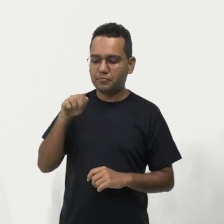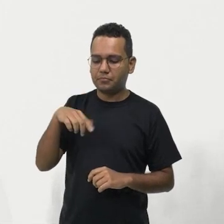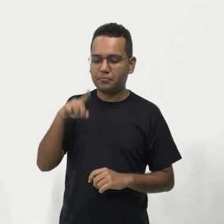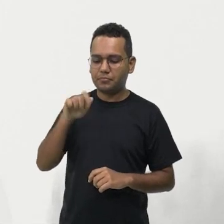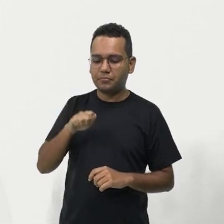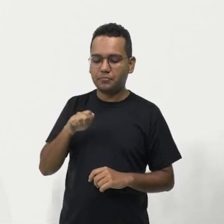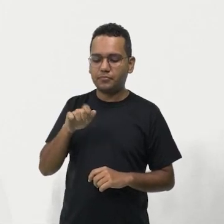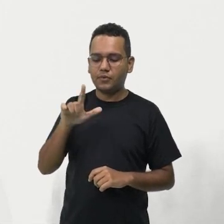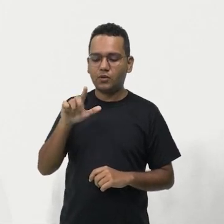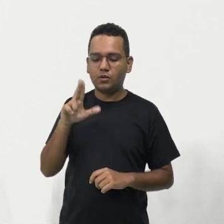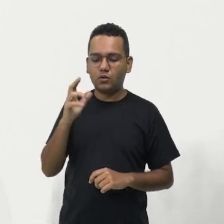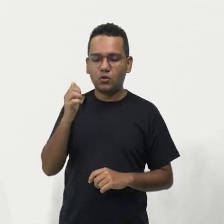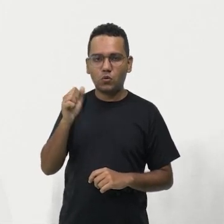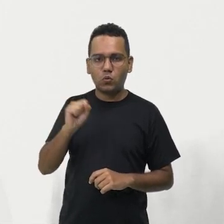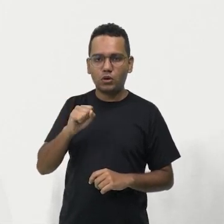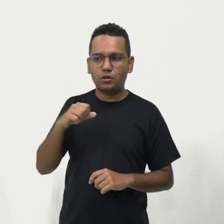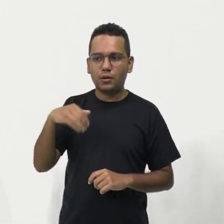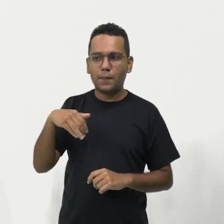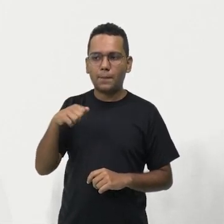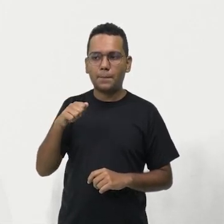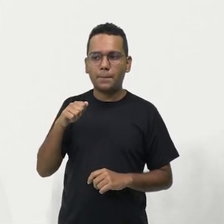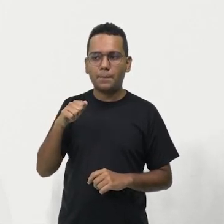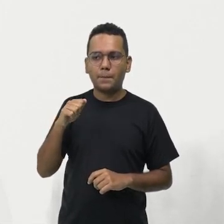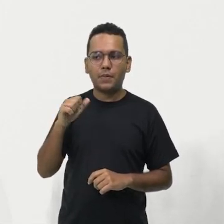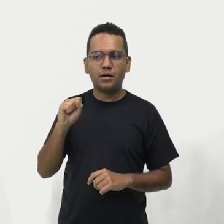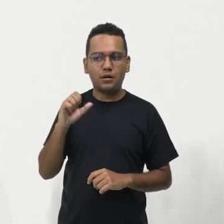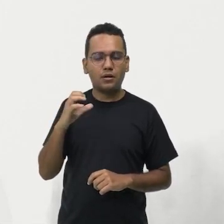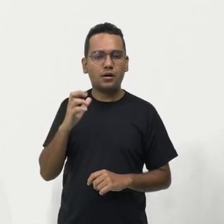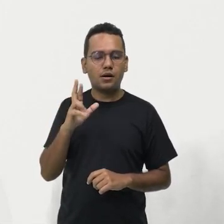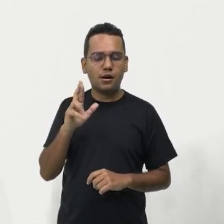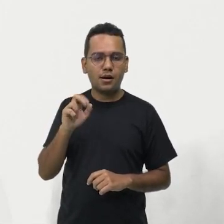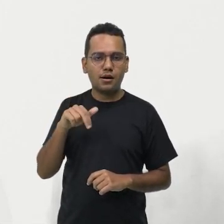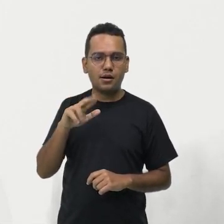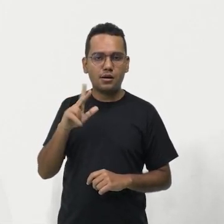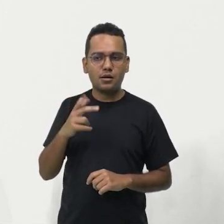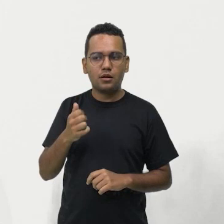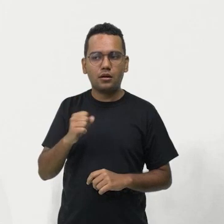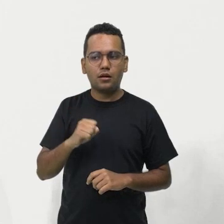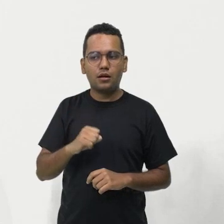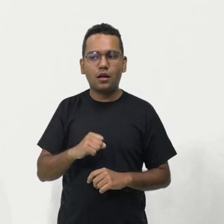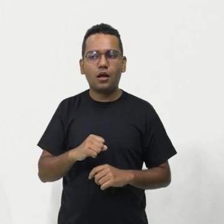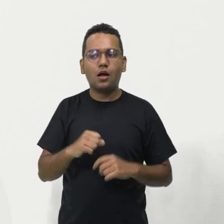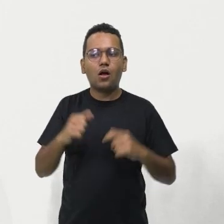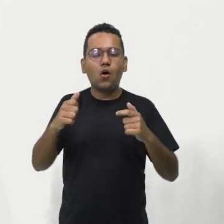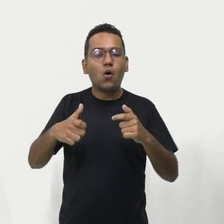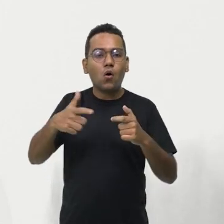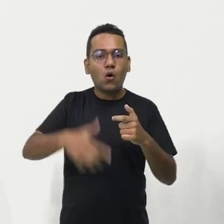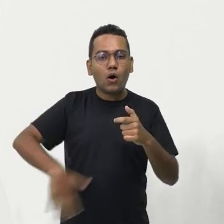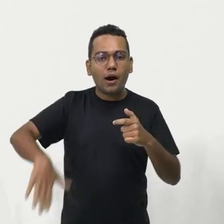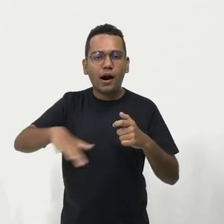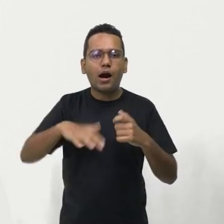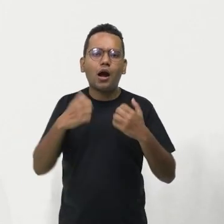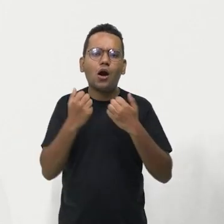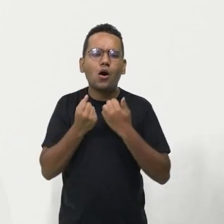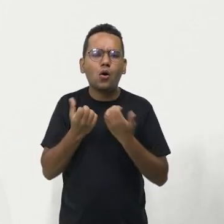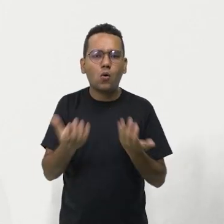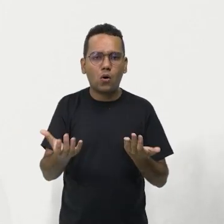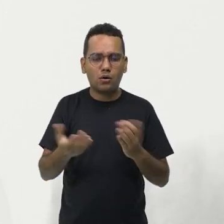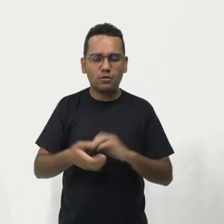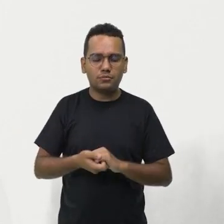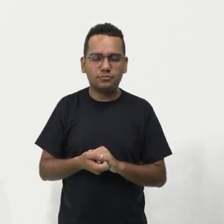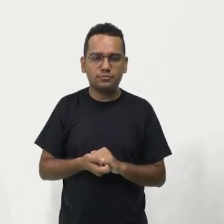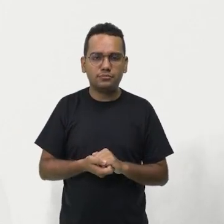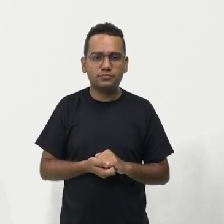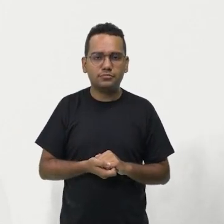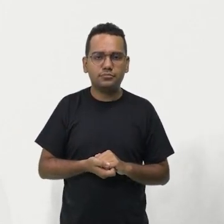Lucas Mascarenhas, e aí temos o local, ou seja, o nome exatamente da matéria, do texto que